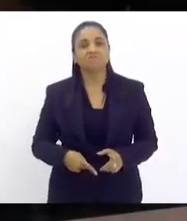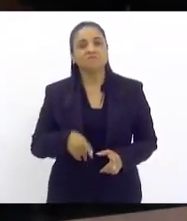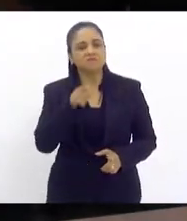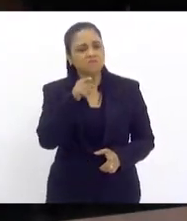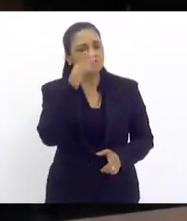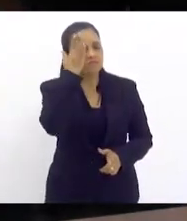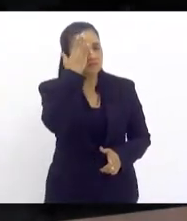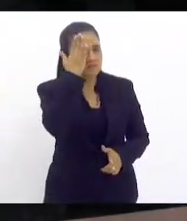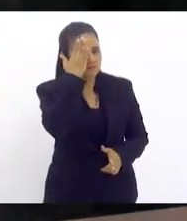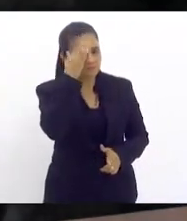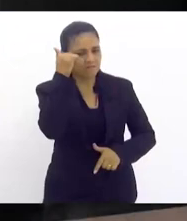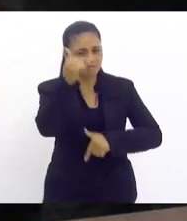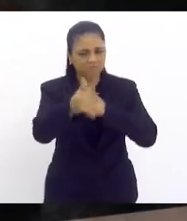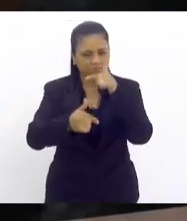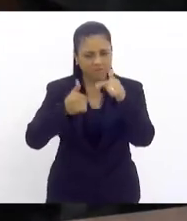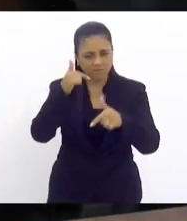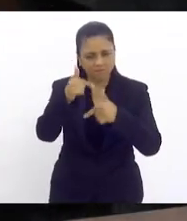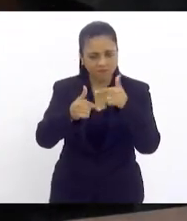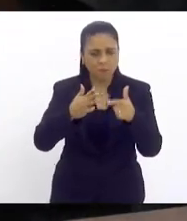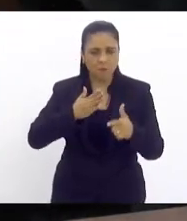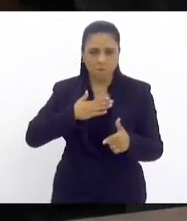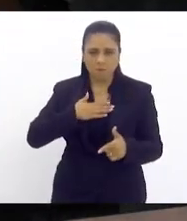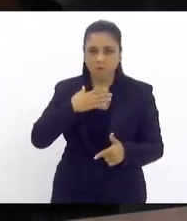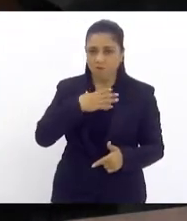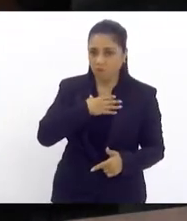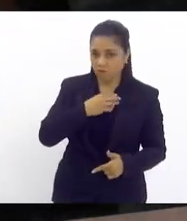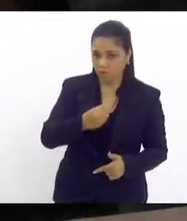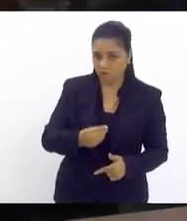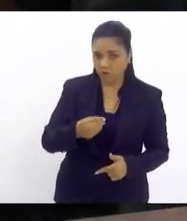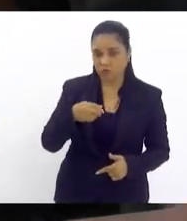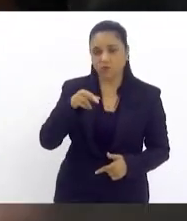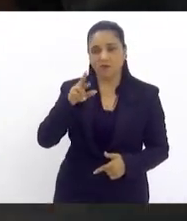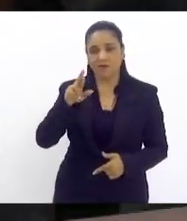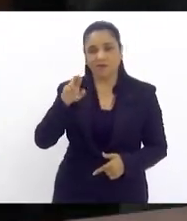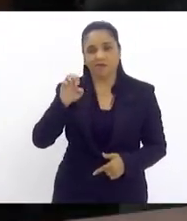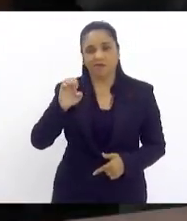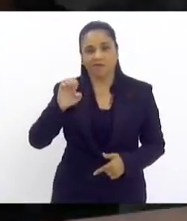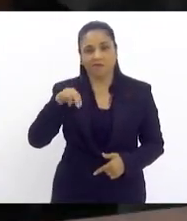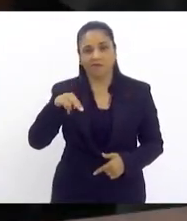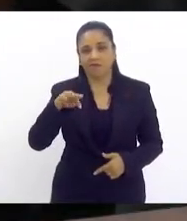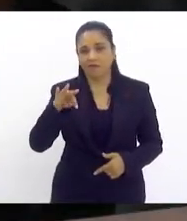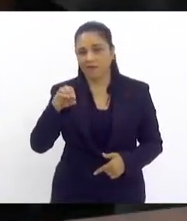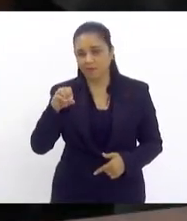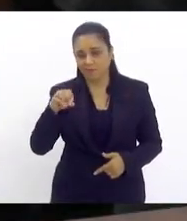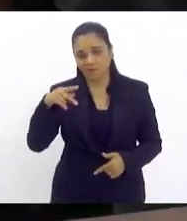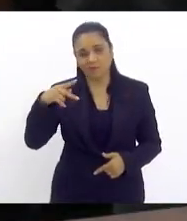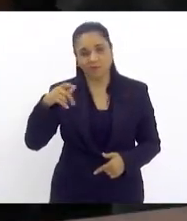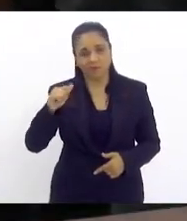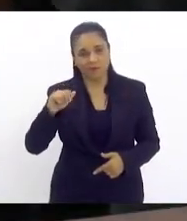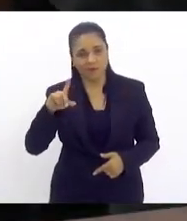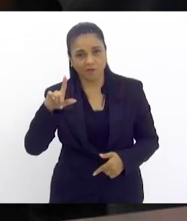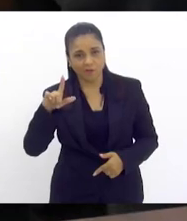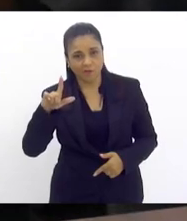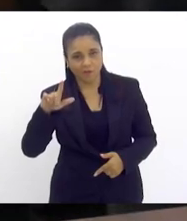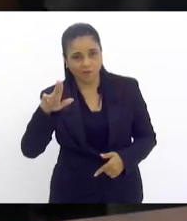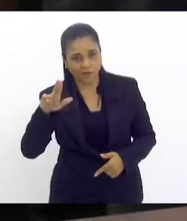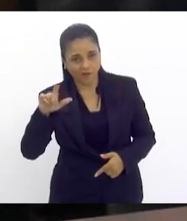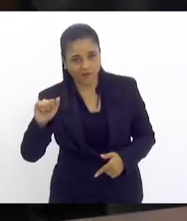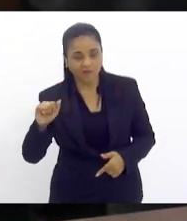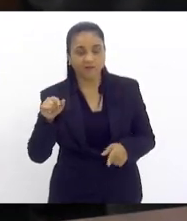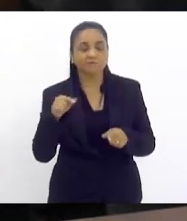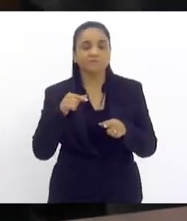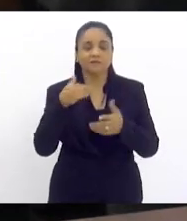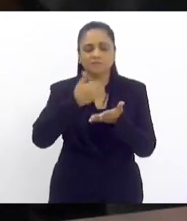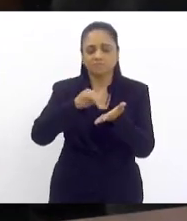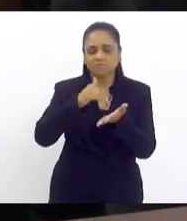sabe do trabalho que o meu filho, doutor Renato de Paula, desenvolve na Secretaria de